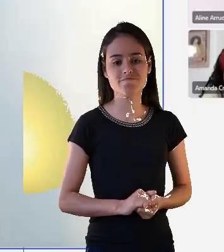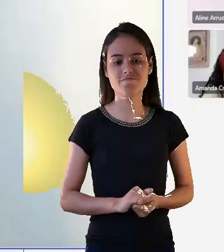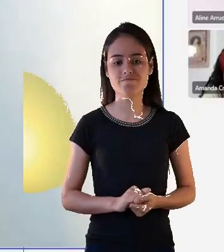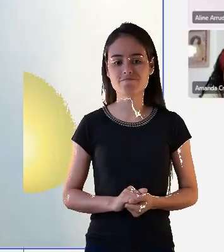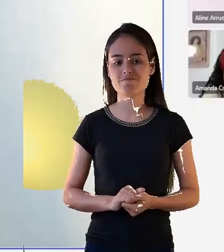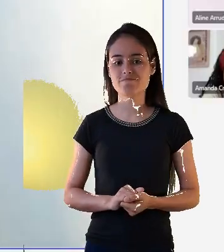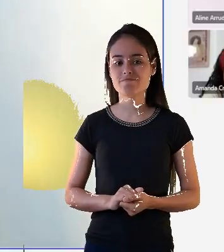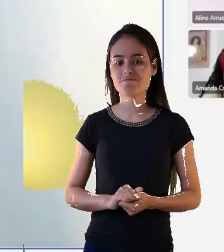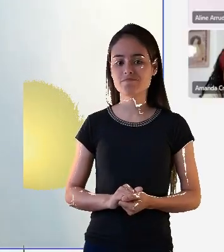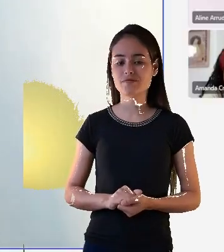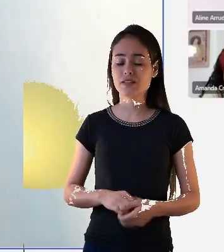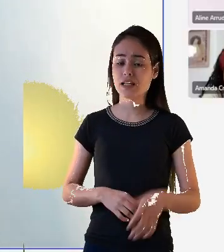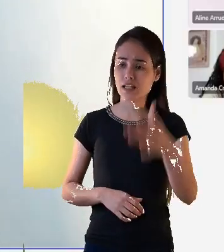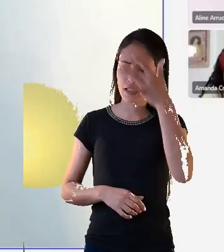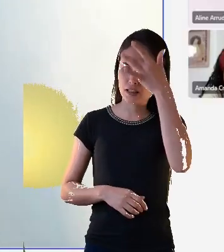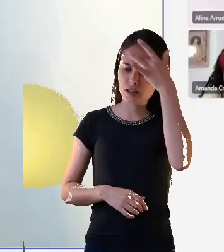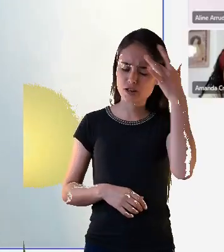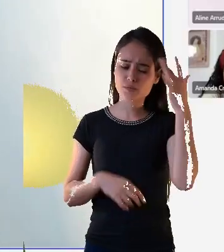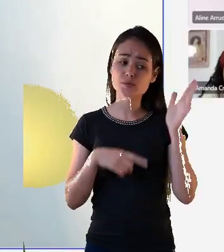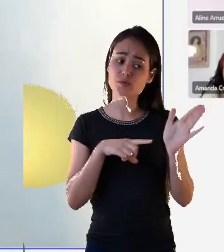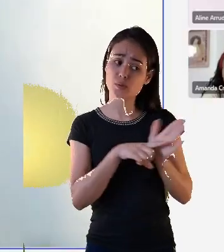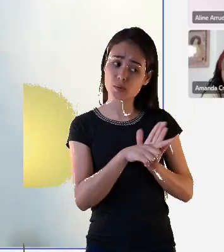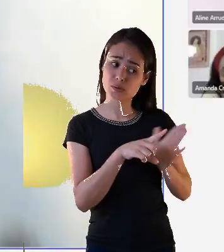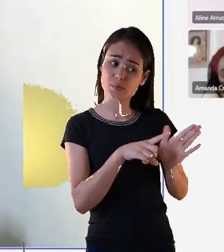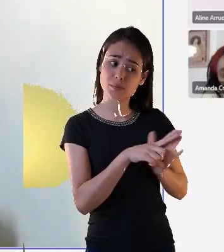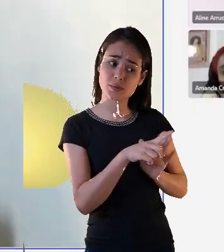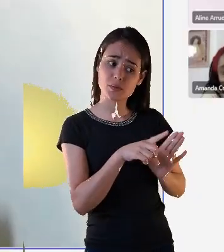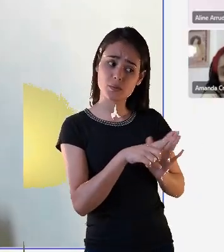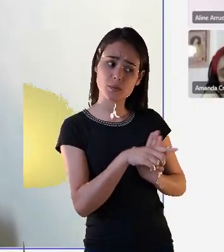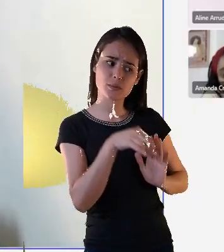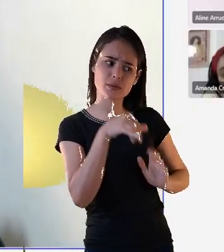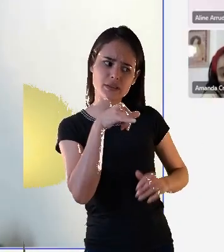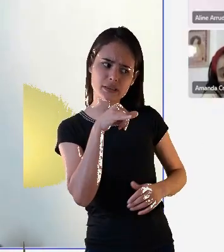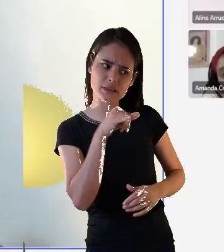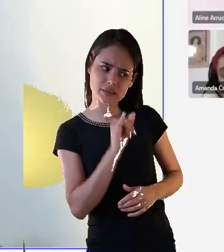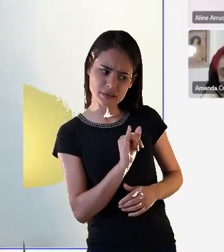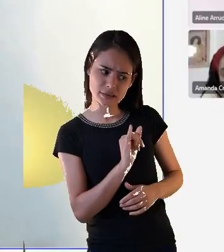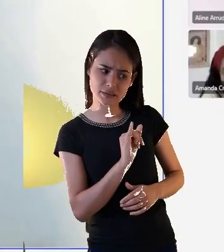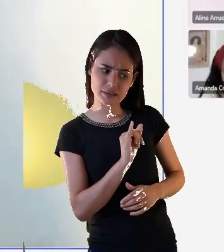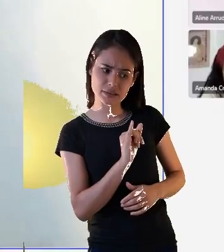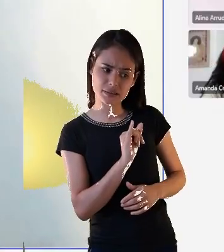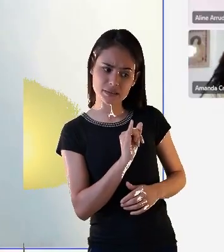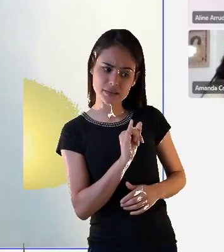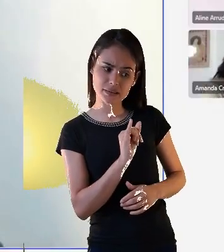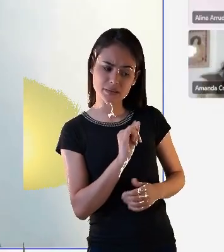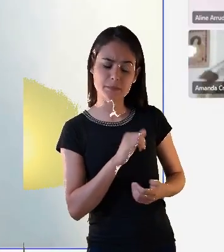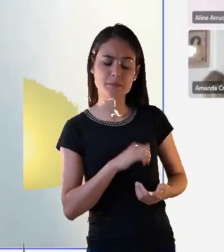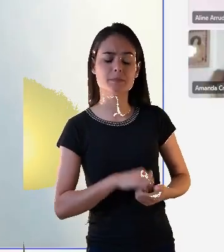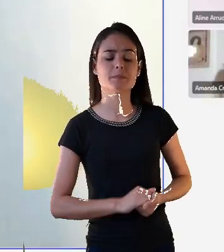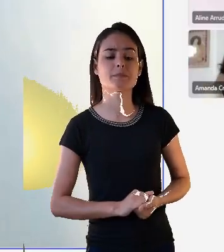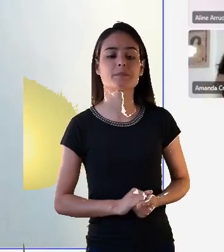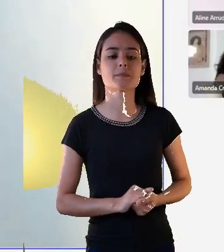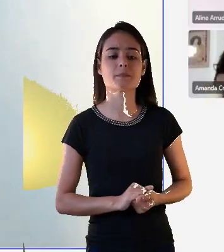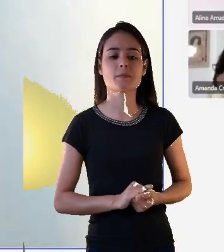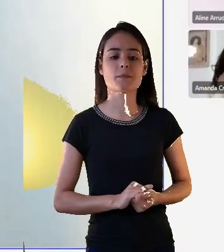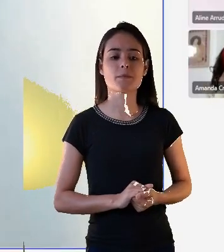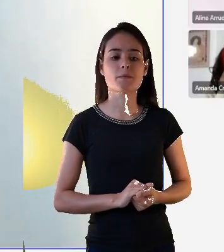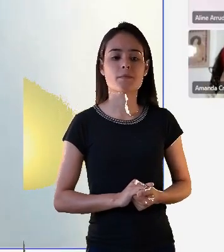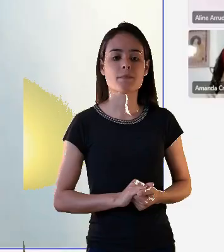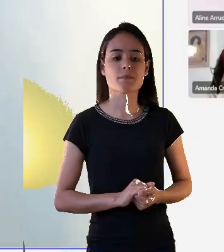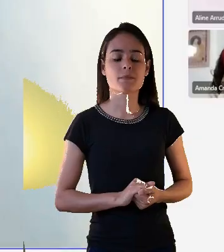crime político da ditadura, mais um crime político da ditadura. Mas o que me chamou muito a atenção na fala do Felipe foi o